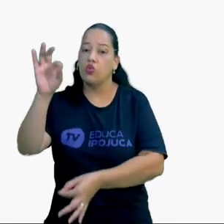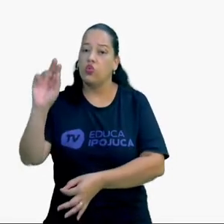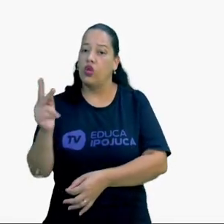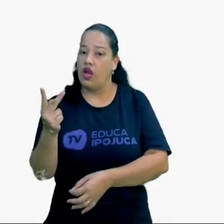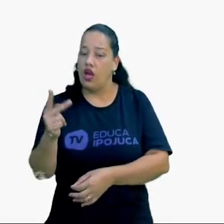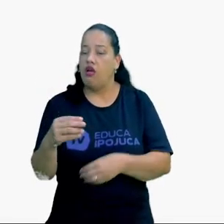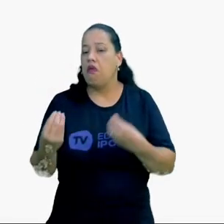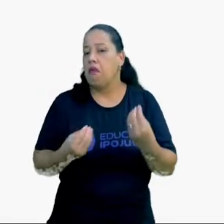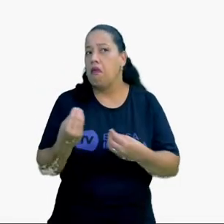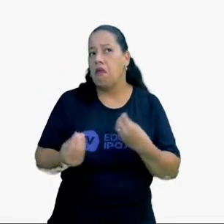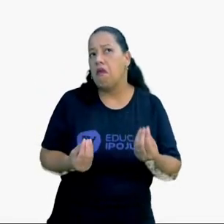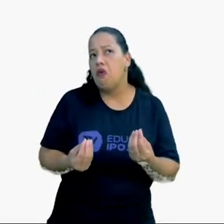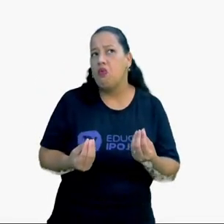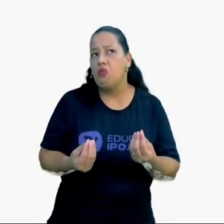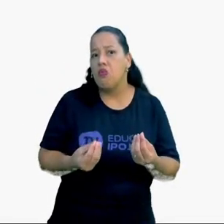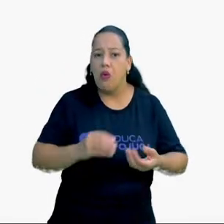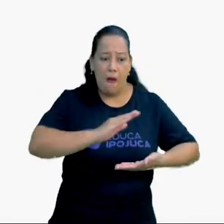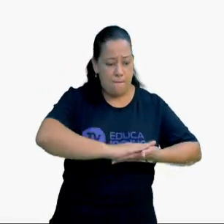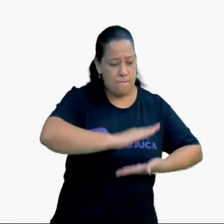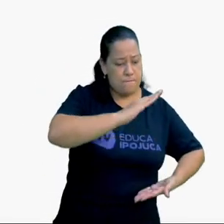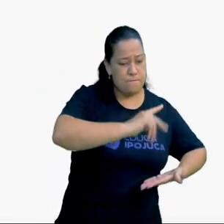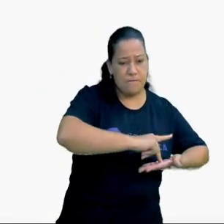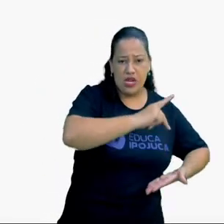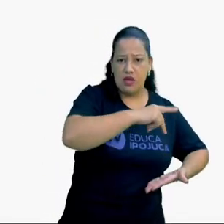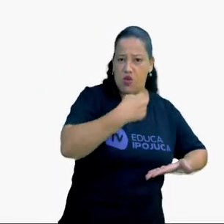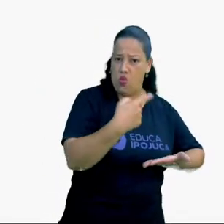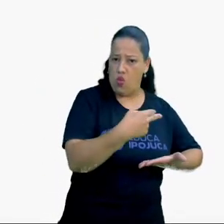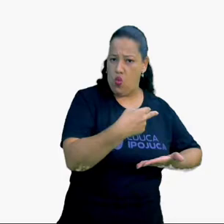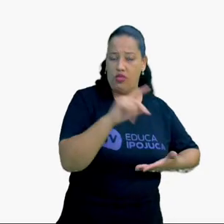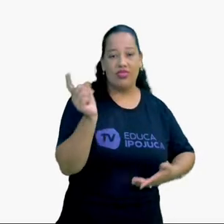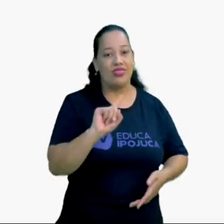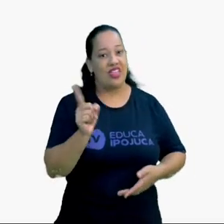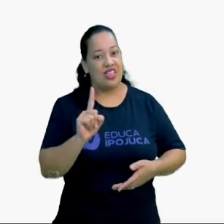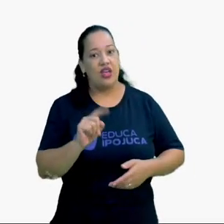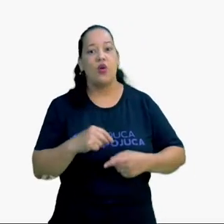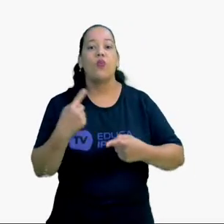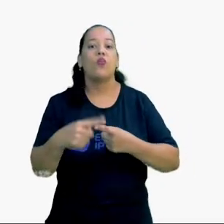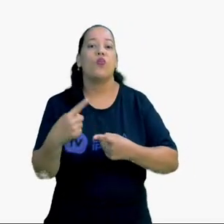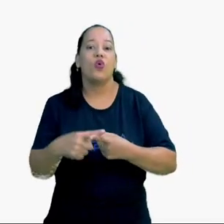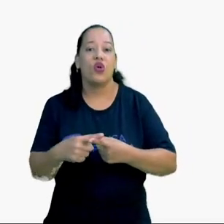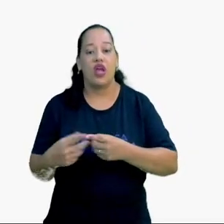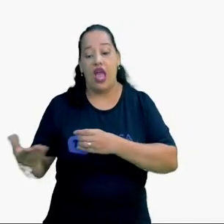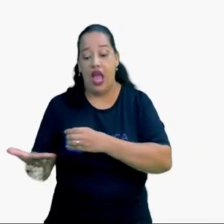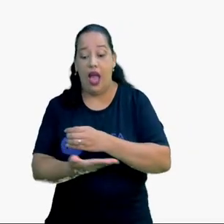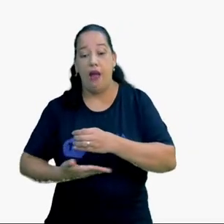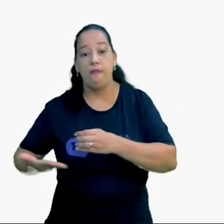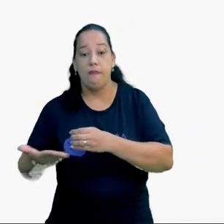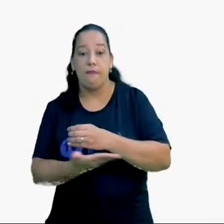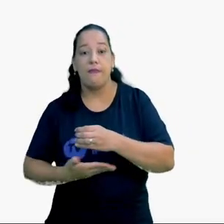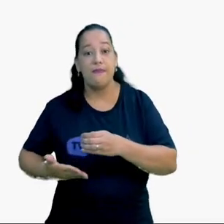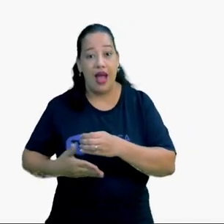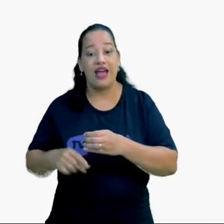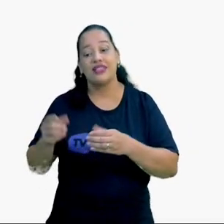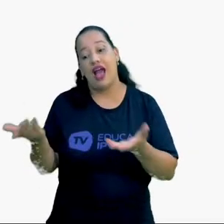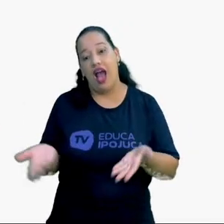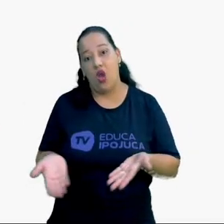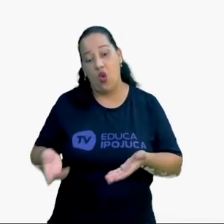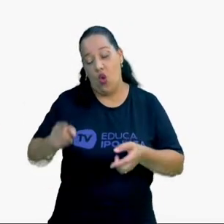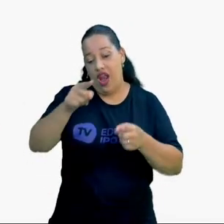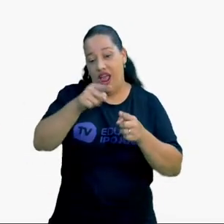ser igual ao prisma? Não, não, porque a base do cilindro é